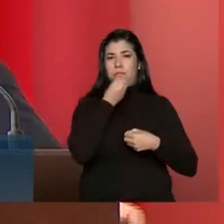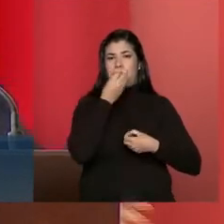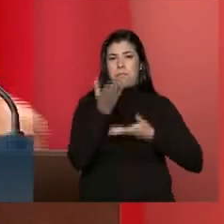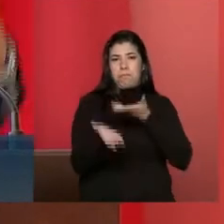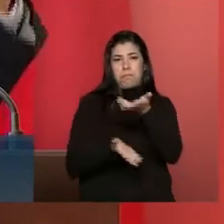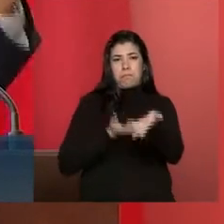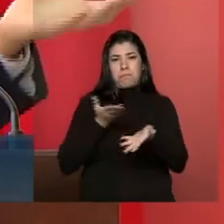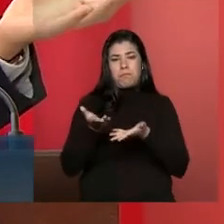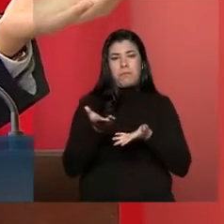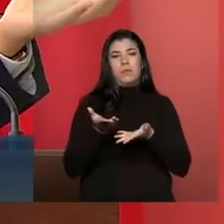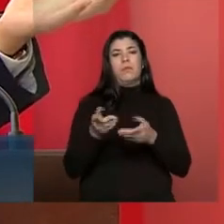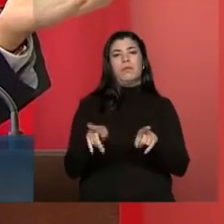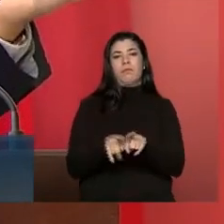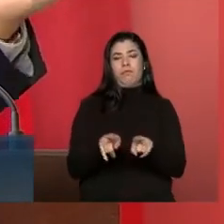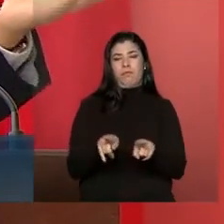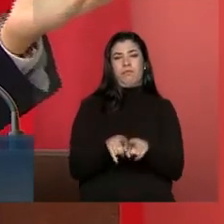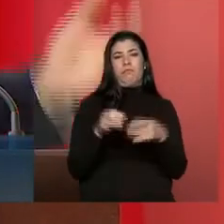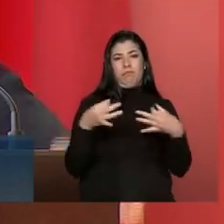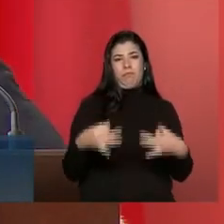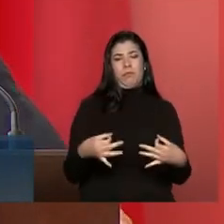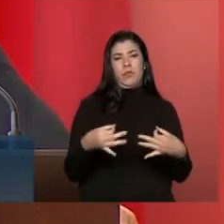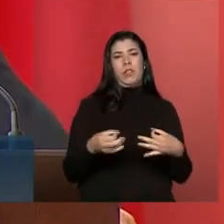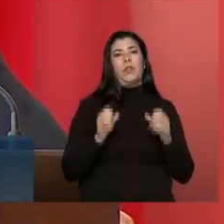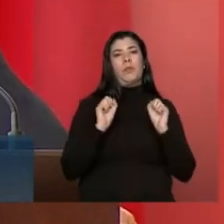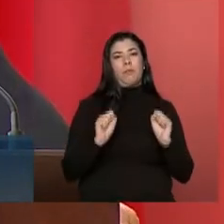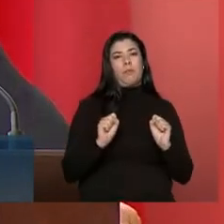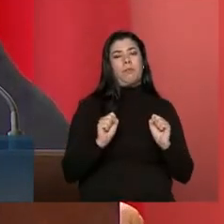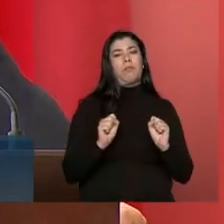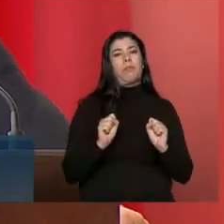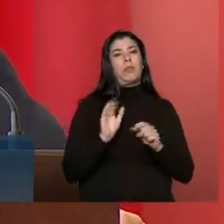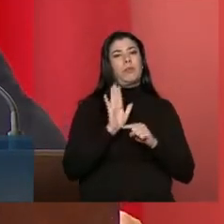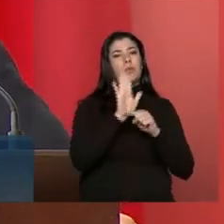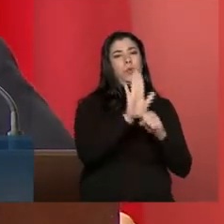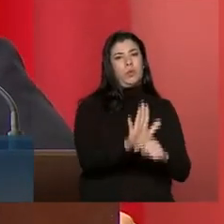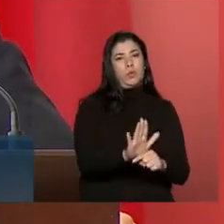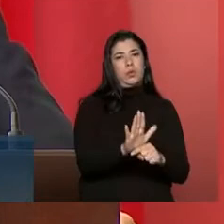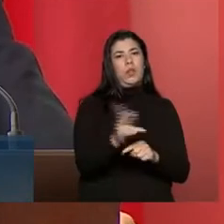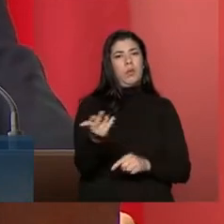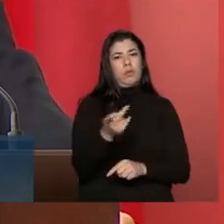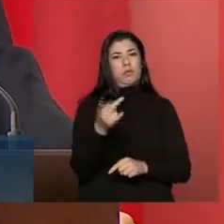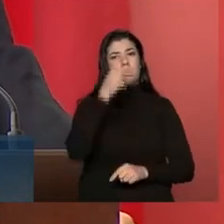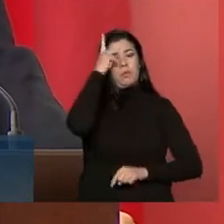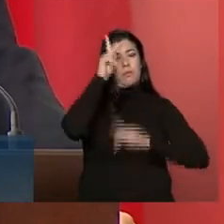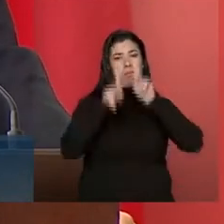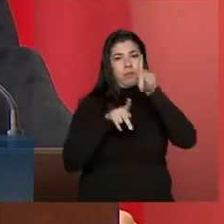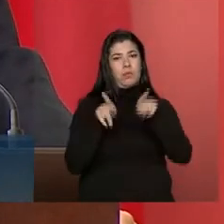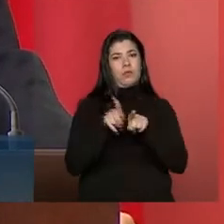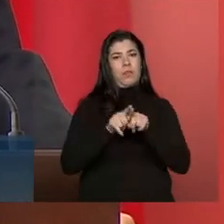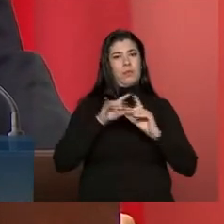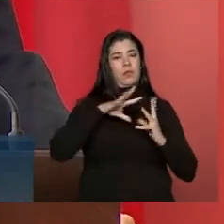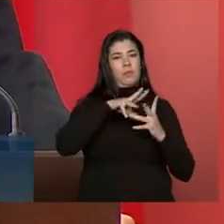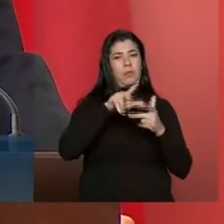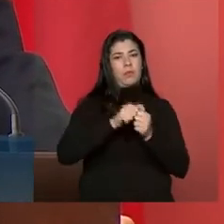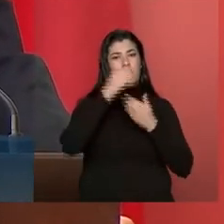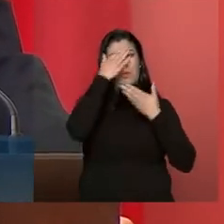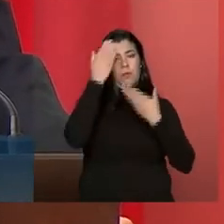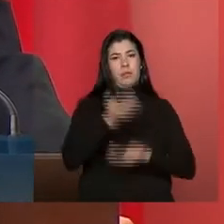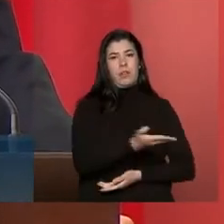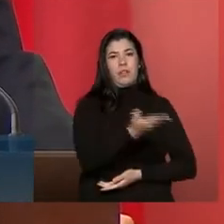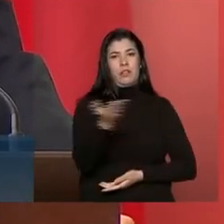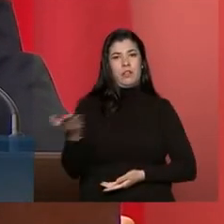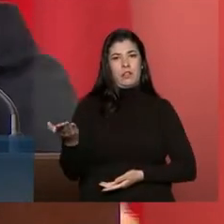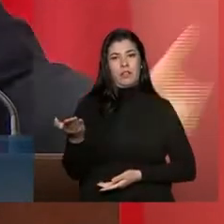benefícios mútuos vão trazer benefícios aos nossos povos e para todo mundo. Muito